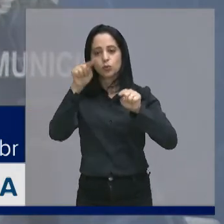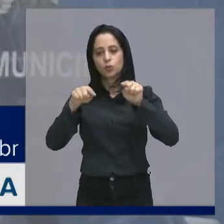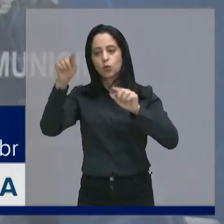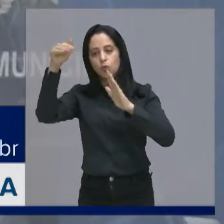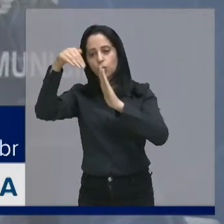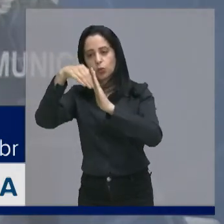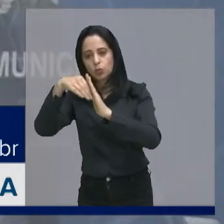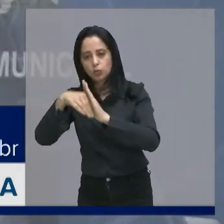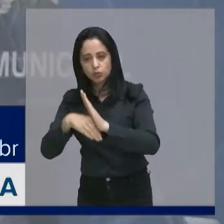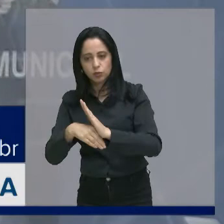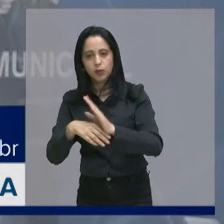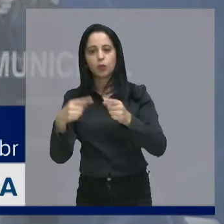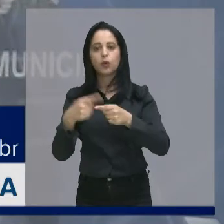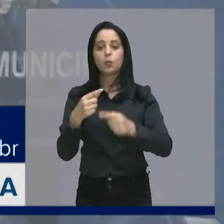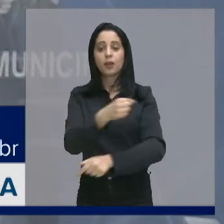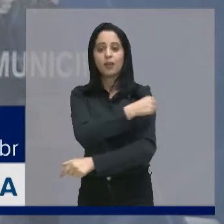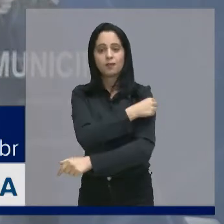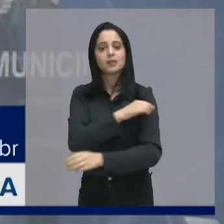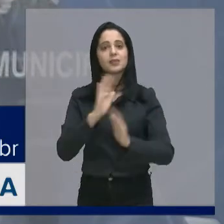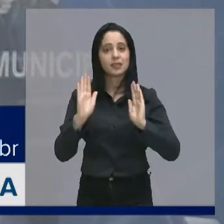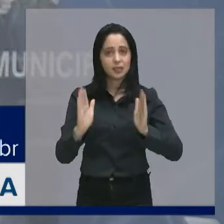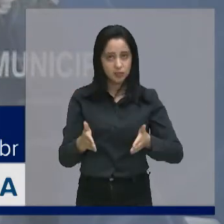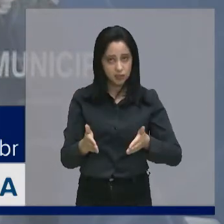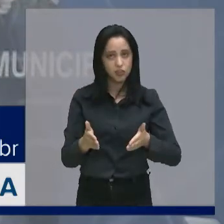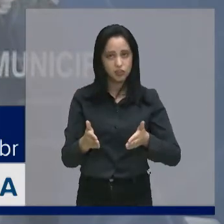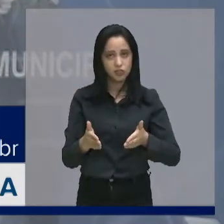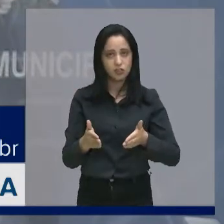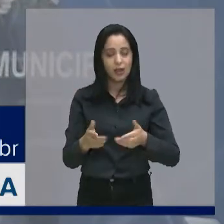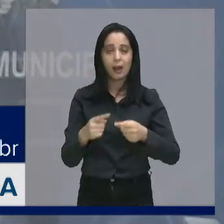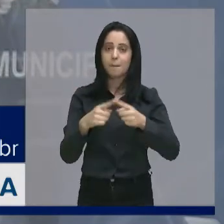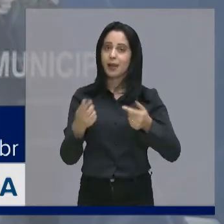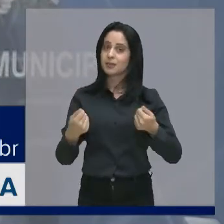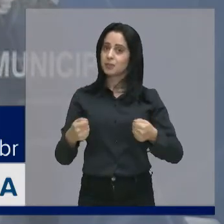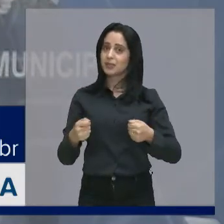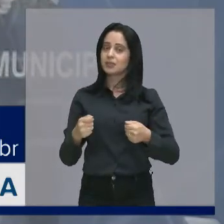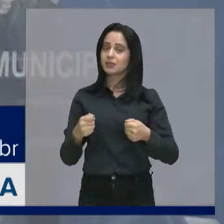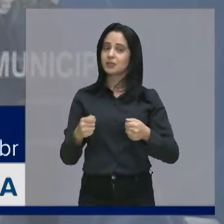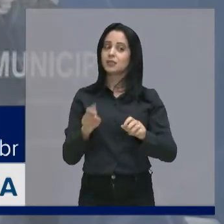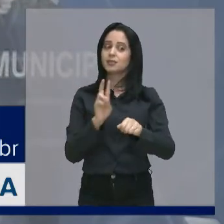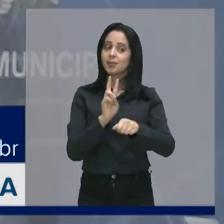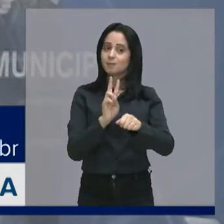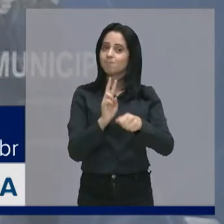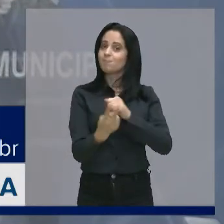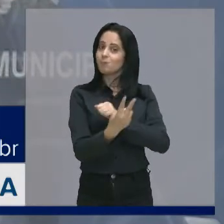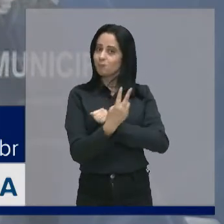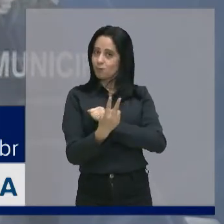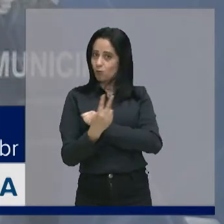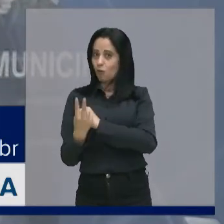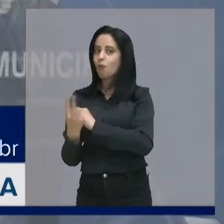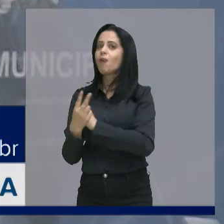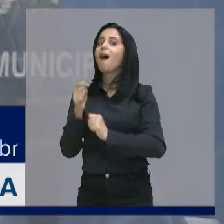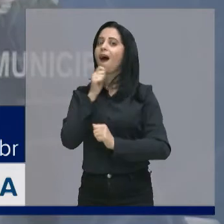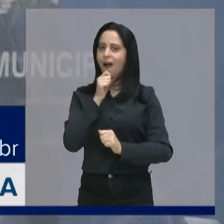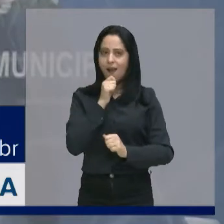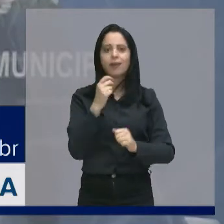que as pessoas continuem se precavendo, continuem se cuidando, cuidando dos seus